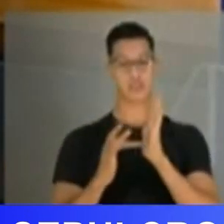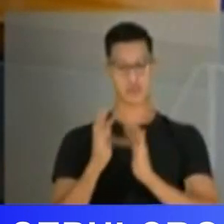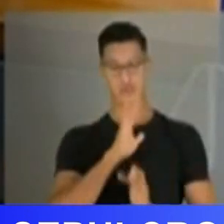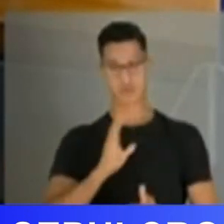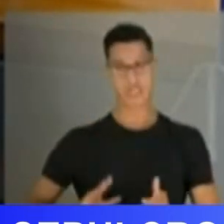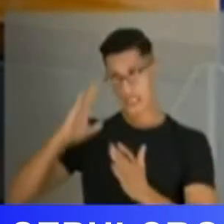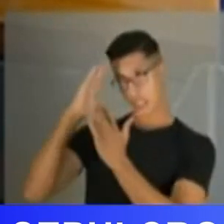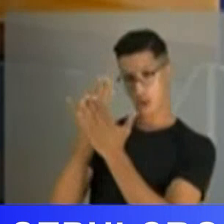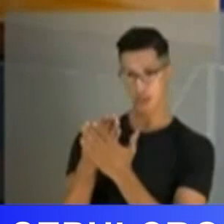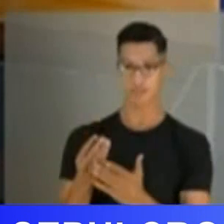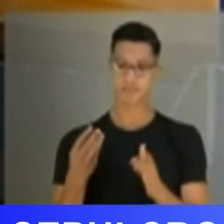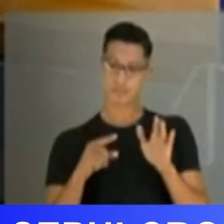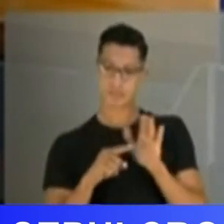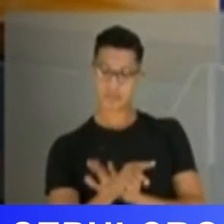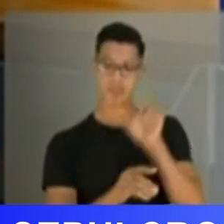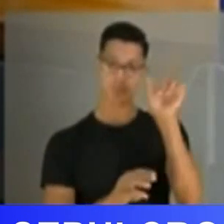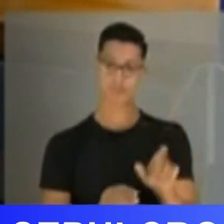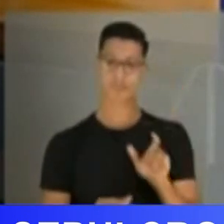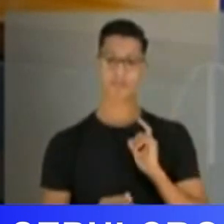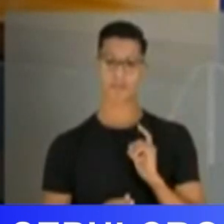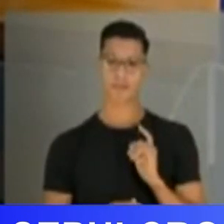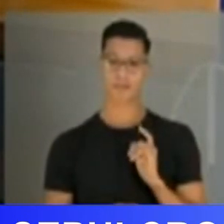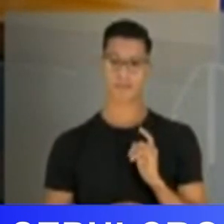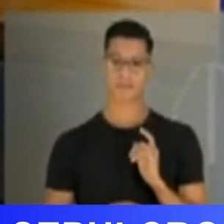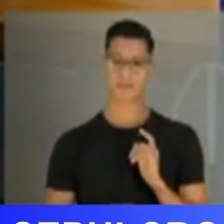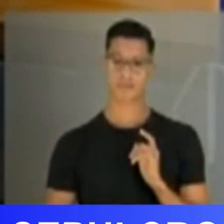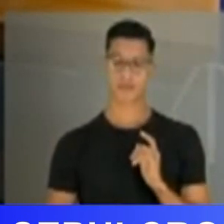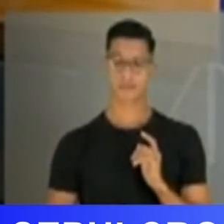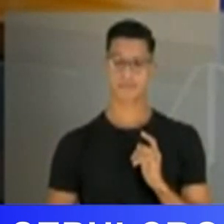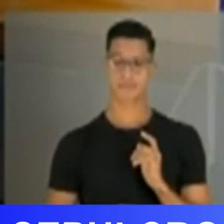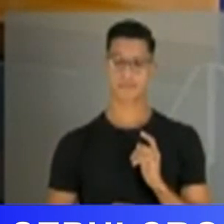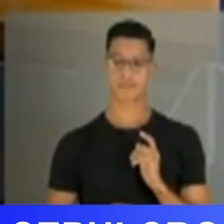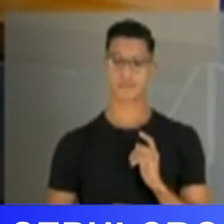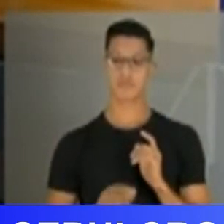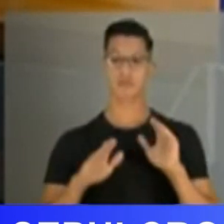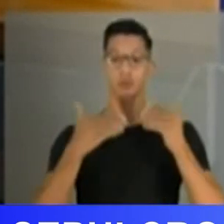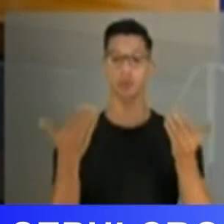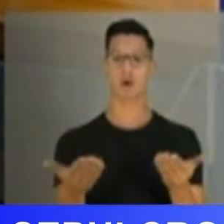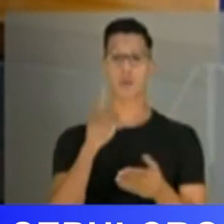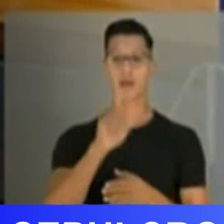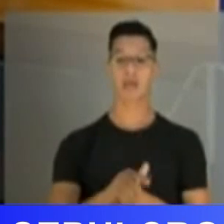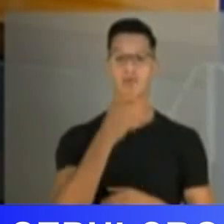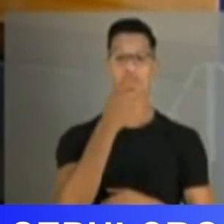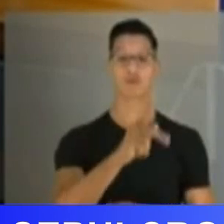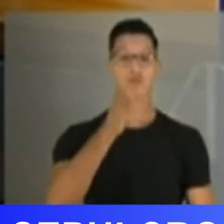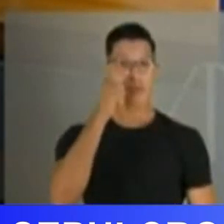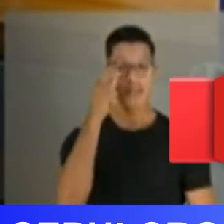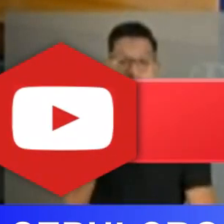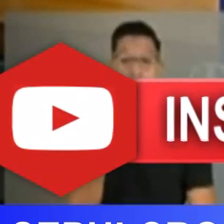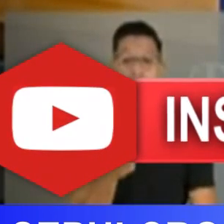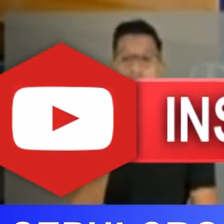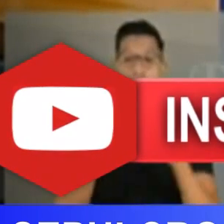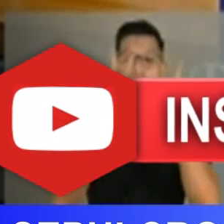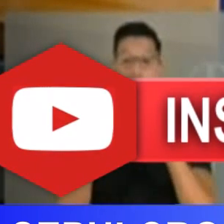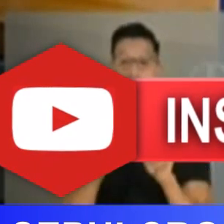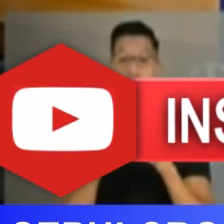né? E eu inicio ao senhor fazendo a pergunta acerca de qual era o seu interesse